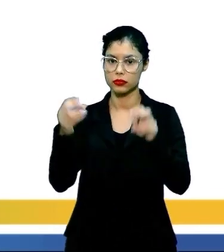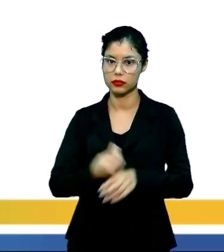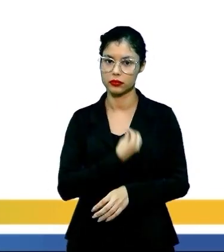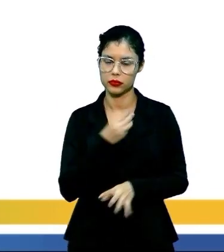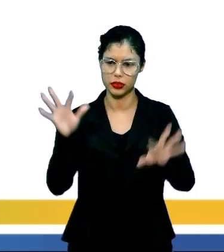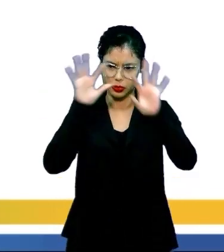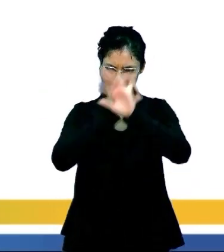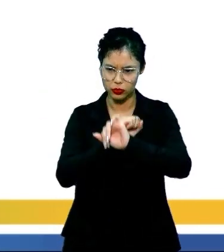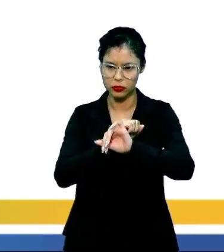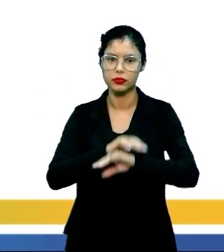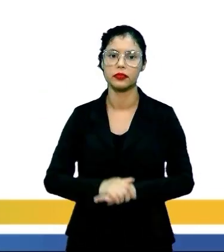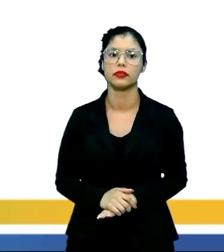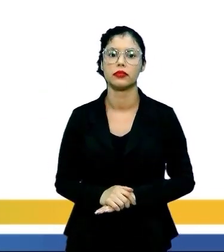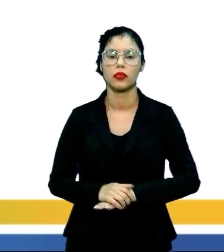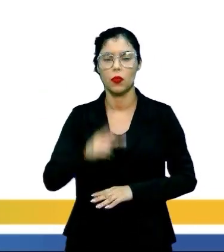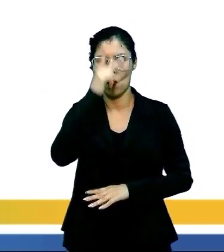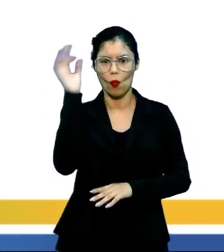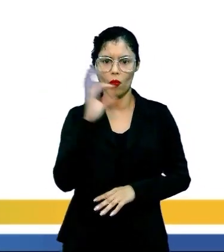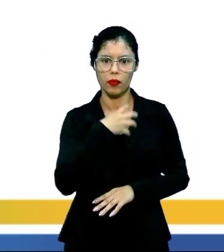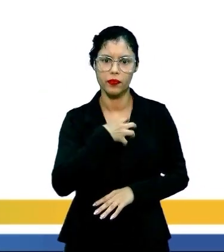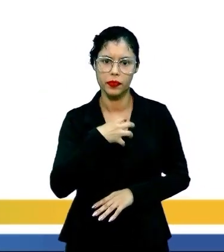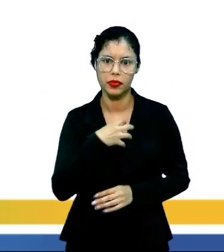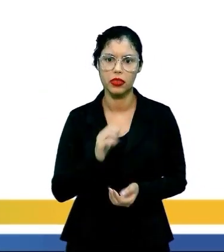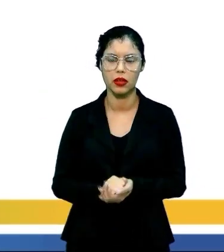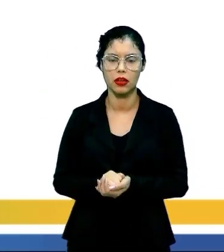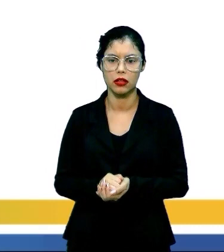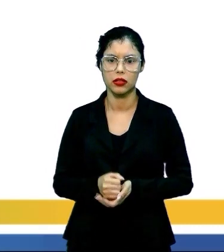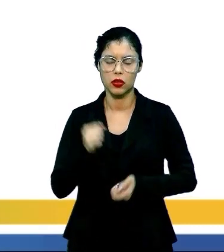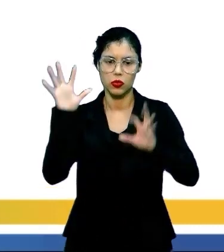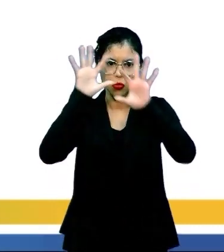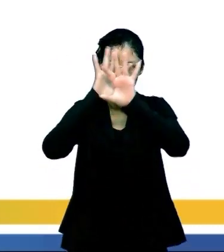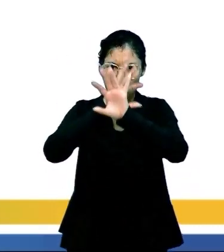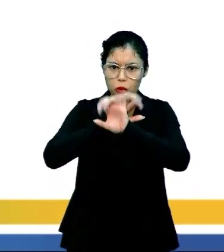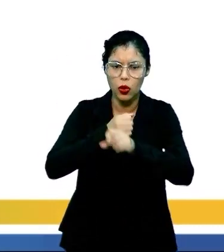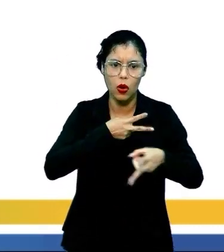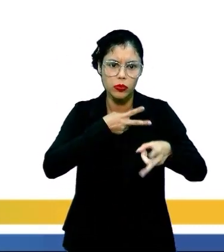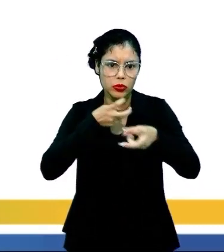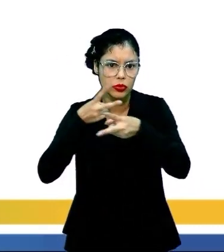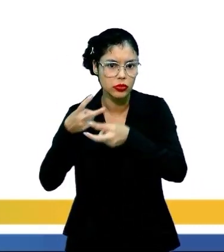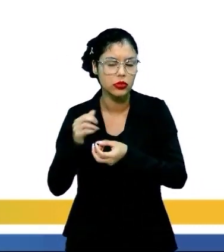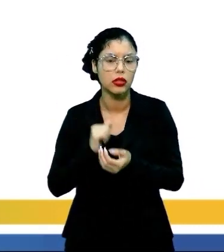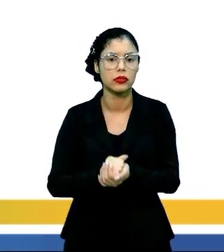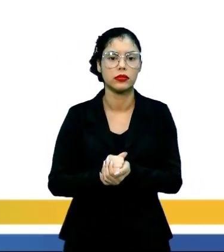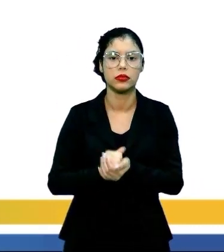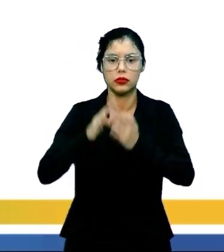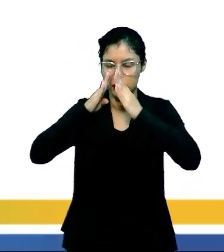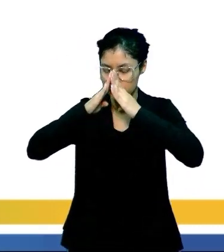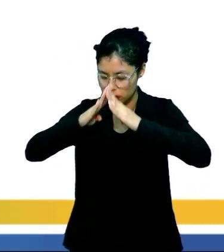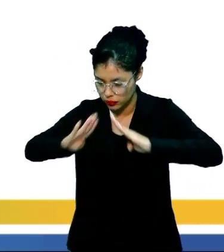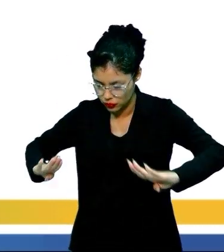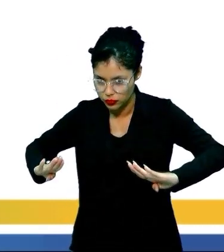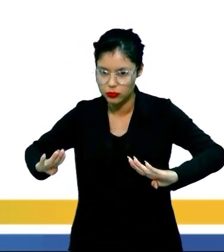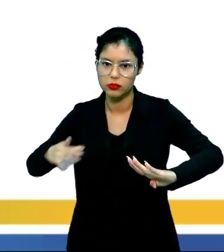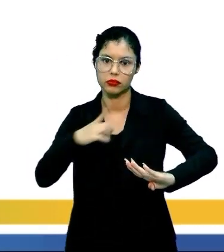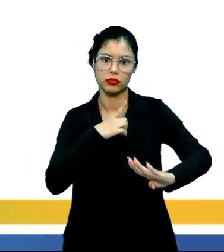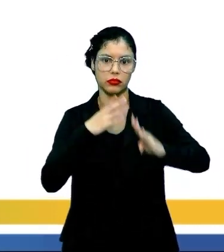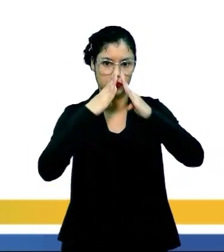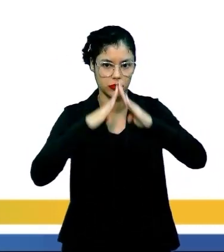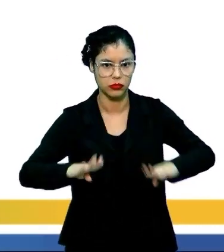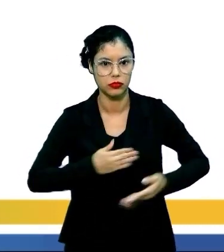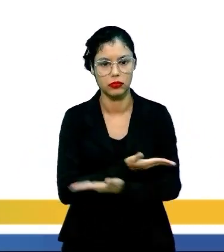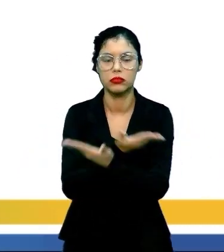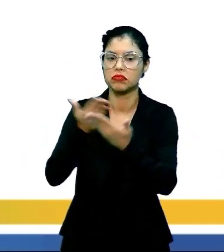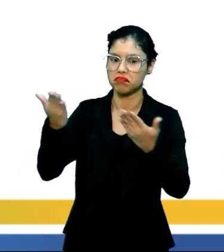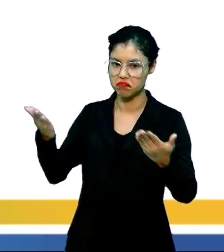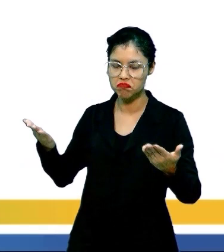Vida Obscura. Ninguém sentiu o teu espasmo obscuro. Ó ser humilde entre os